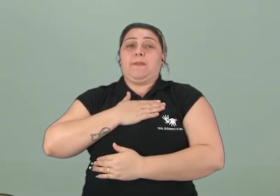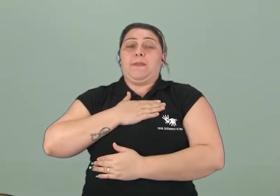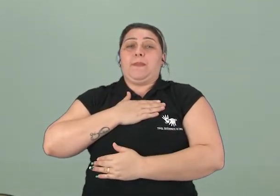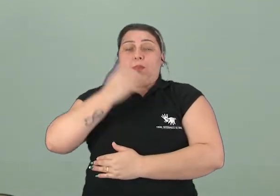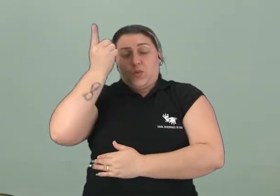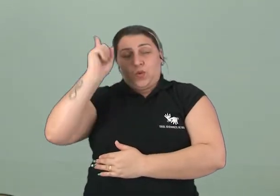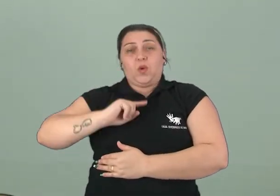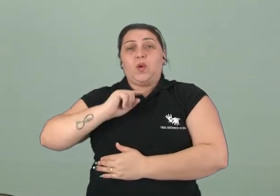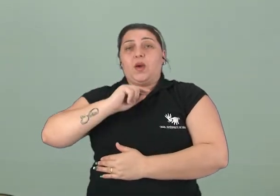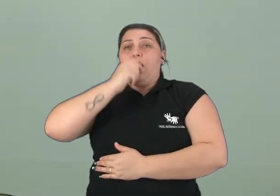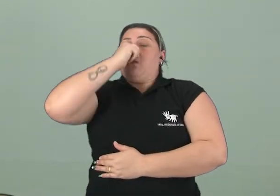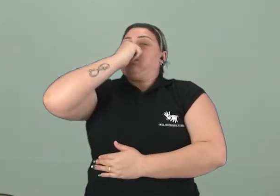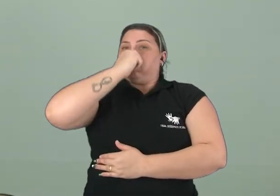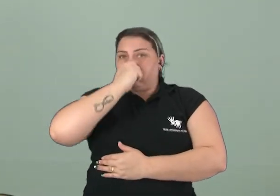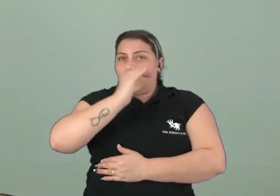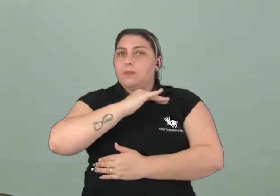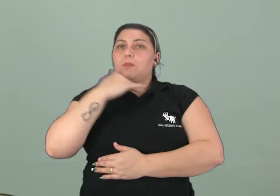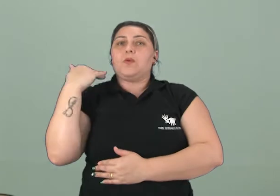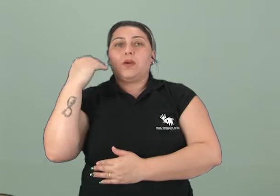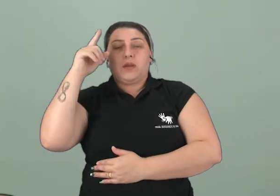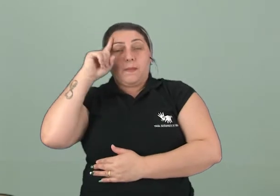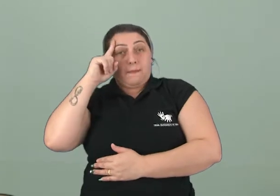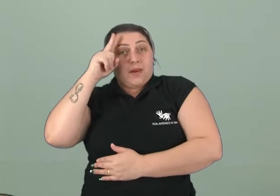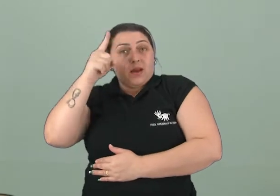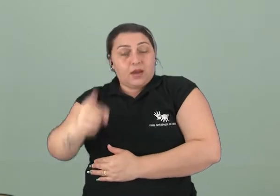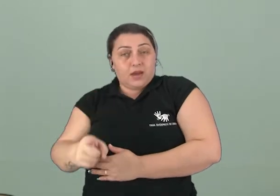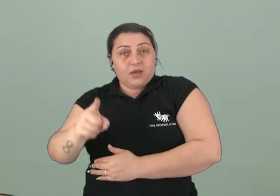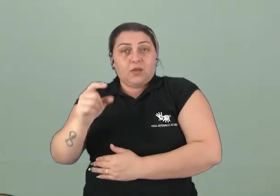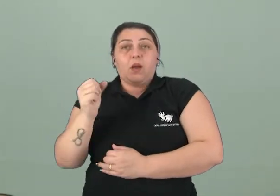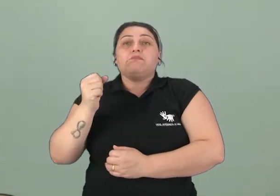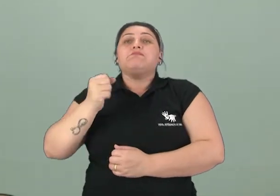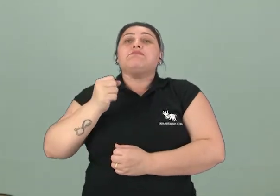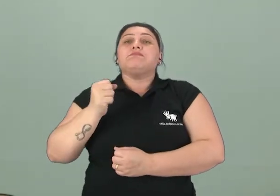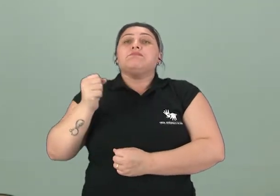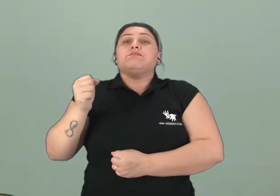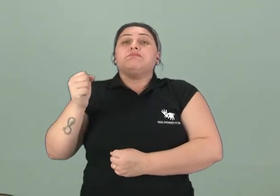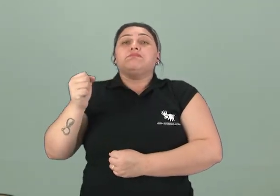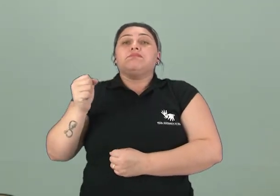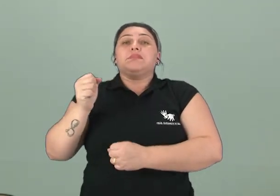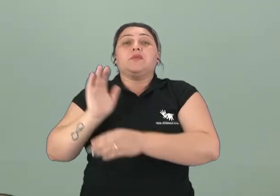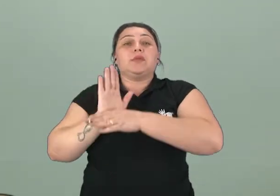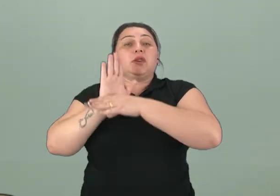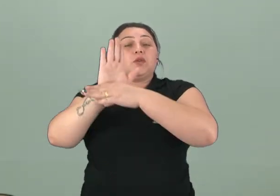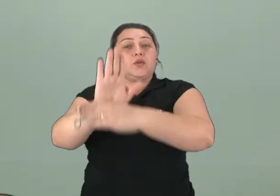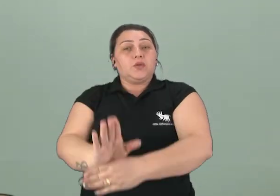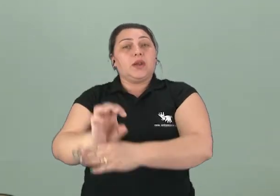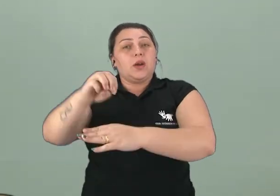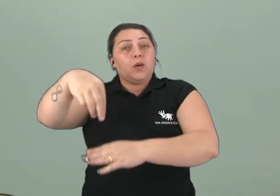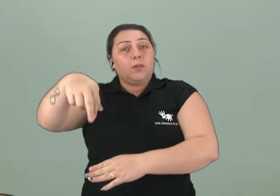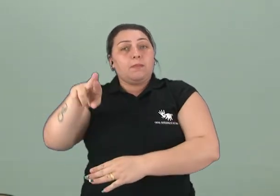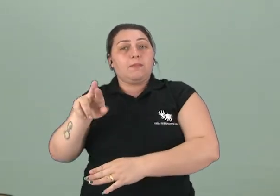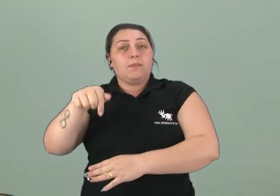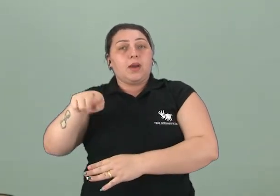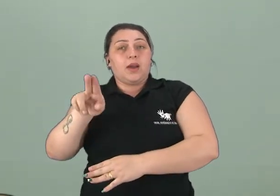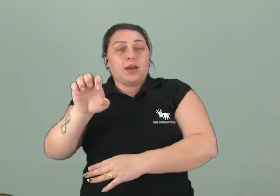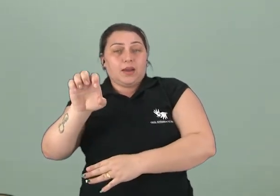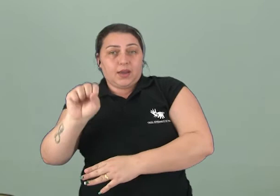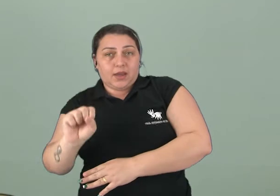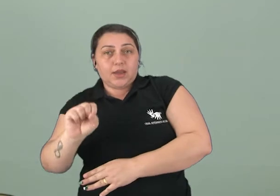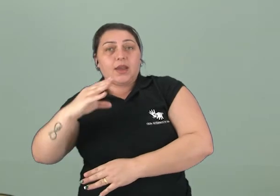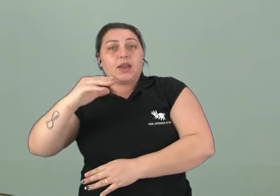rei reconhecendo o gato ou de Noé seus guardas que fosse socorreu marquei de karabá